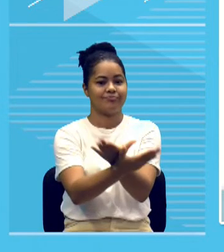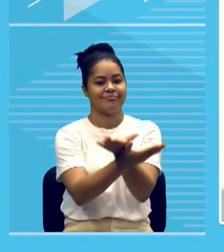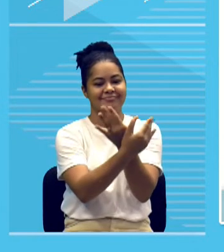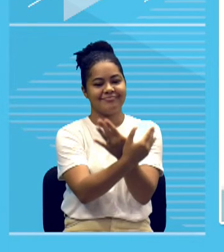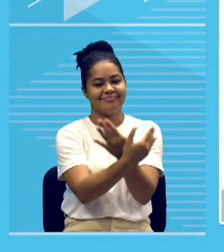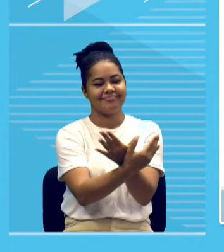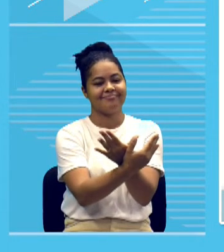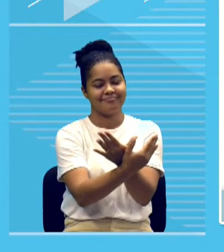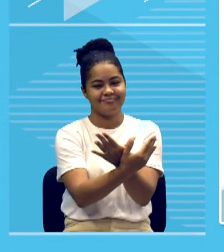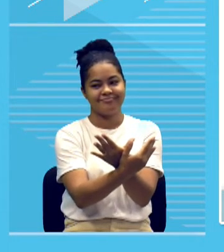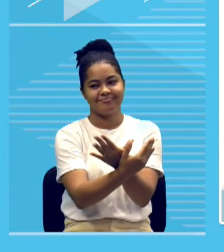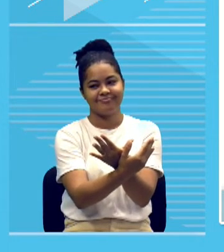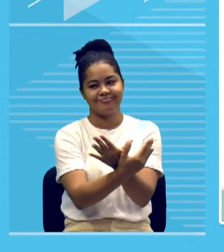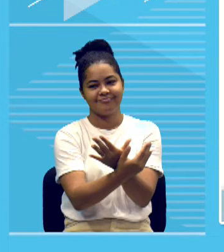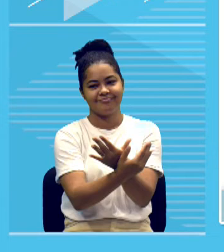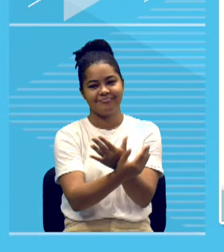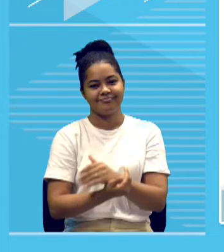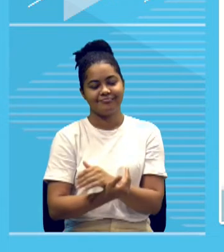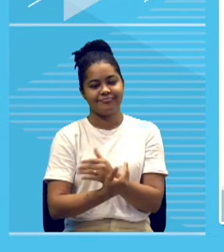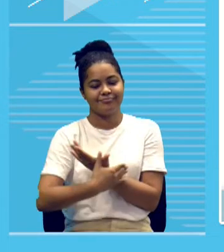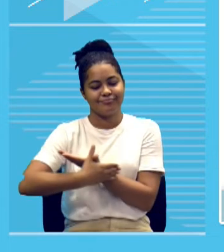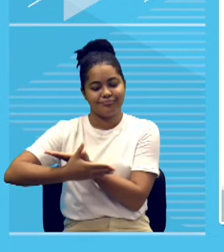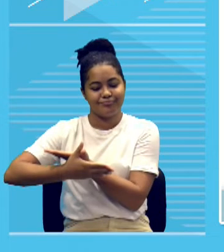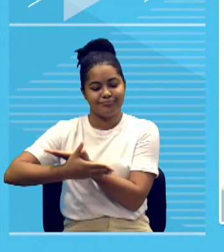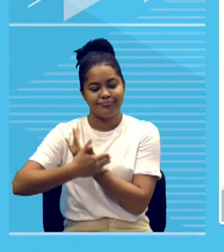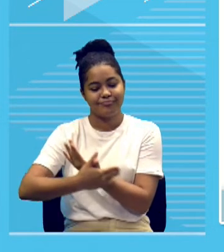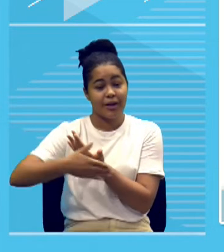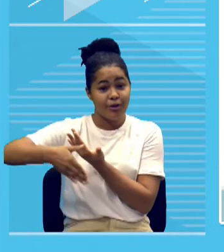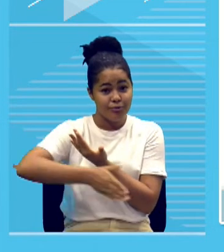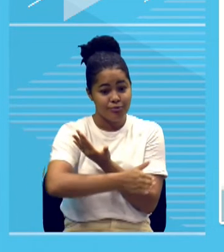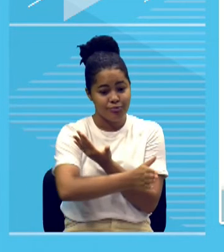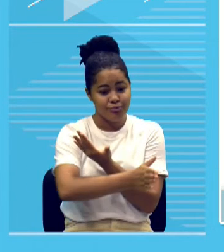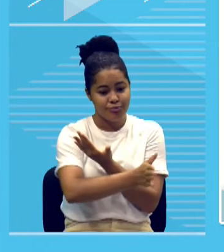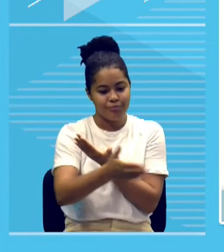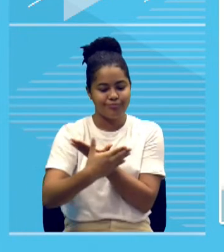tô mudando a rota